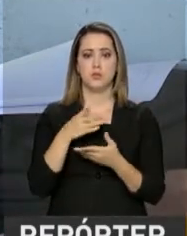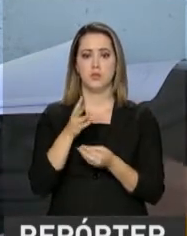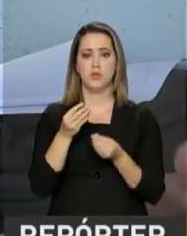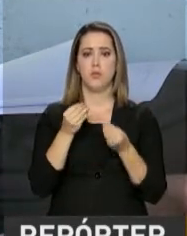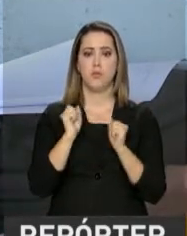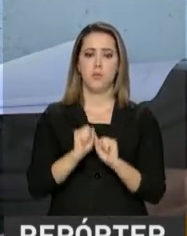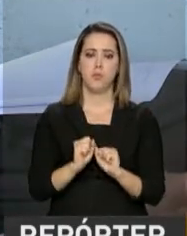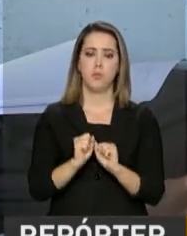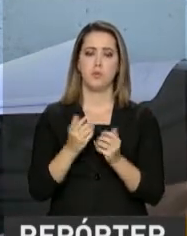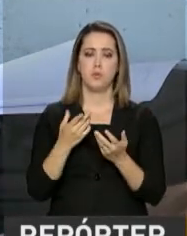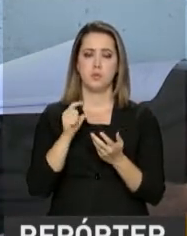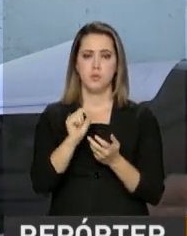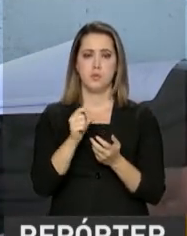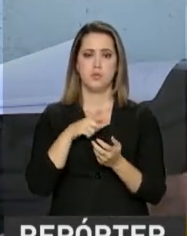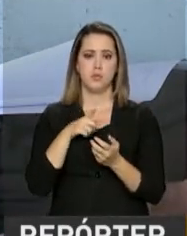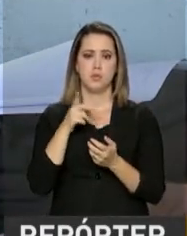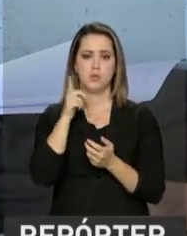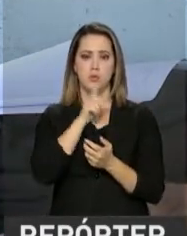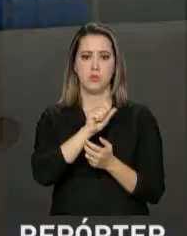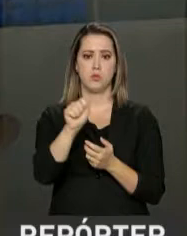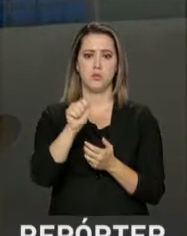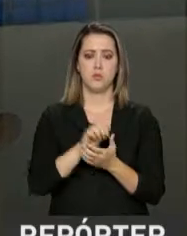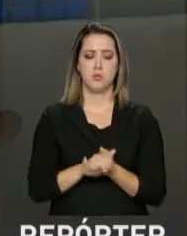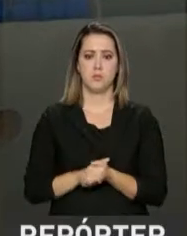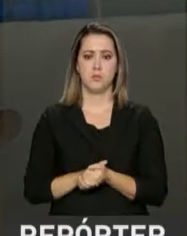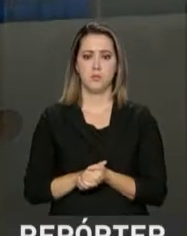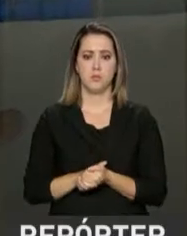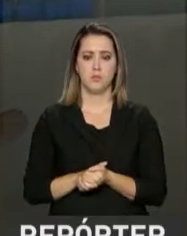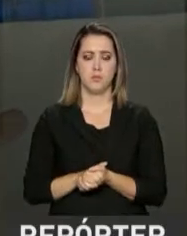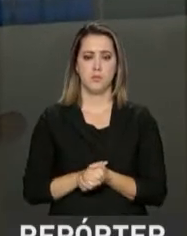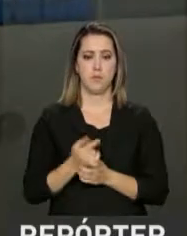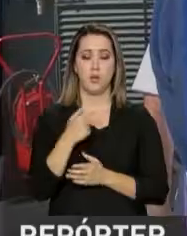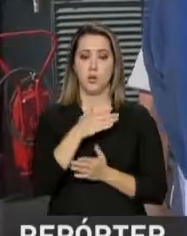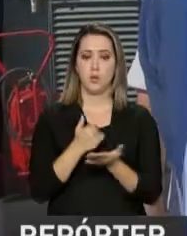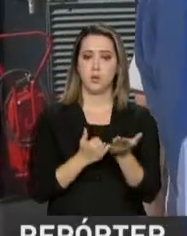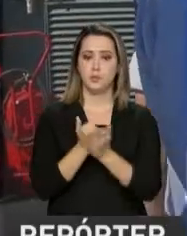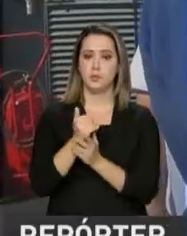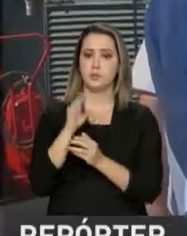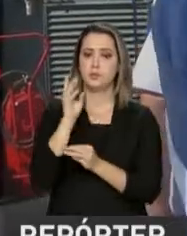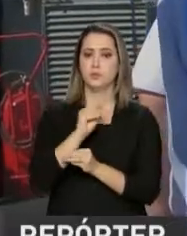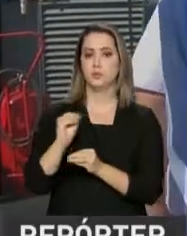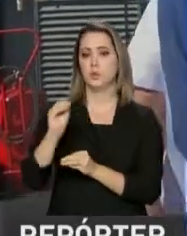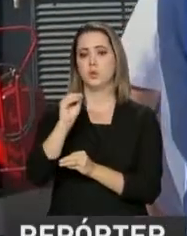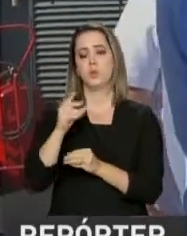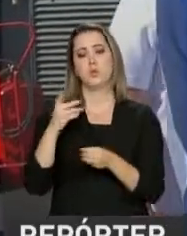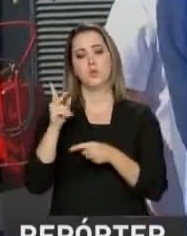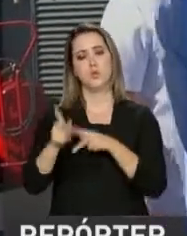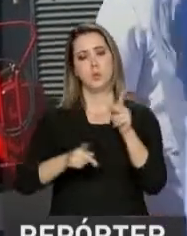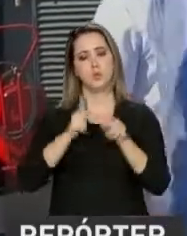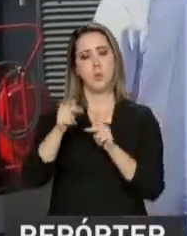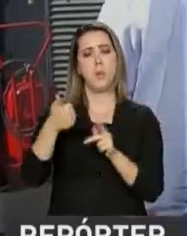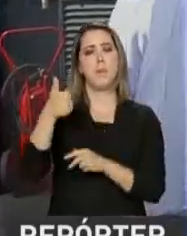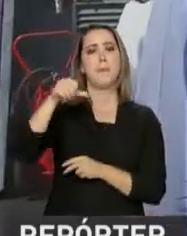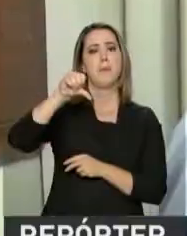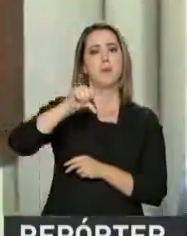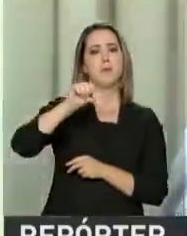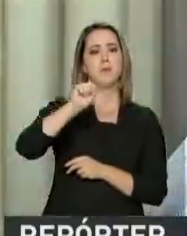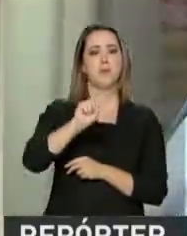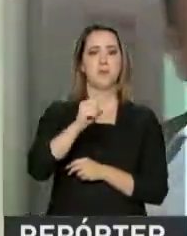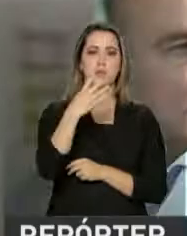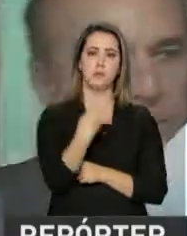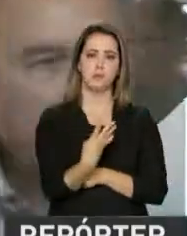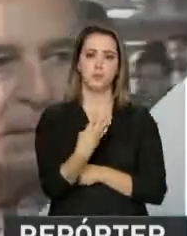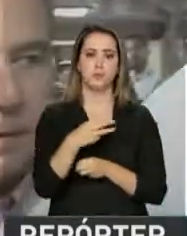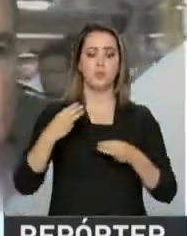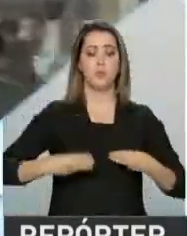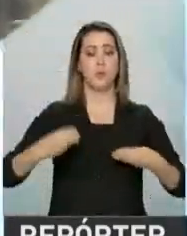se eu ia conseguir também, né? Esses navios iniciaram o trabalho de atendimento à população em 1984. O ministro